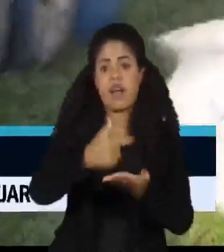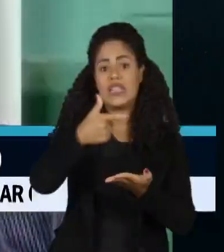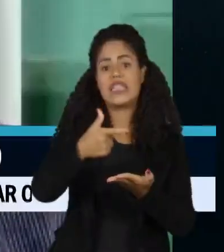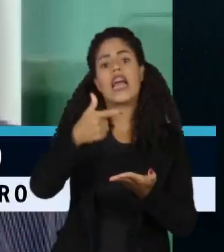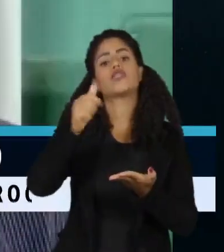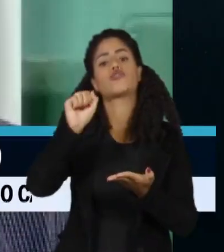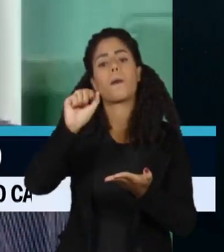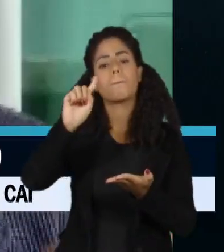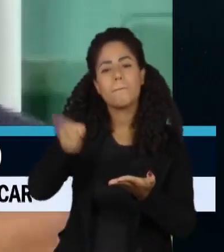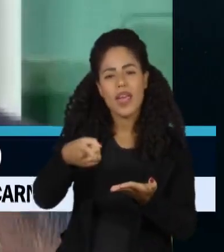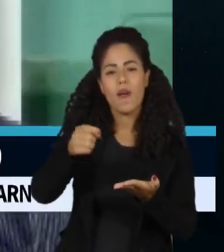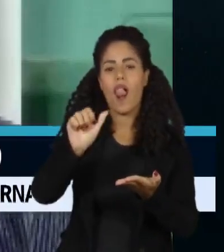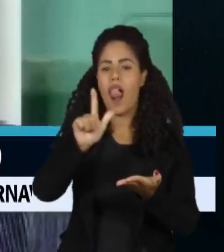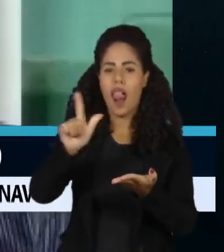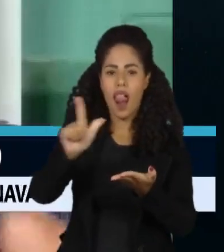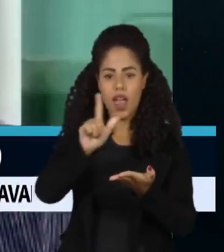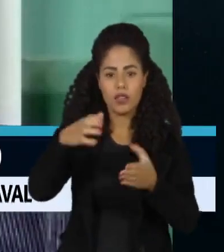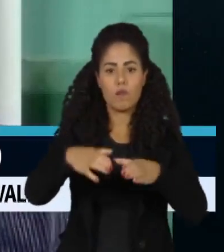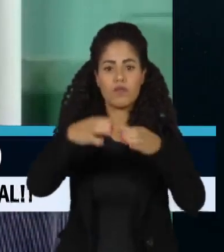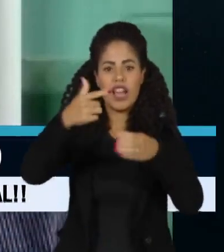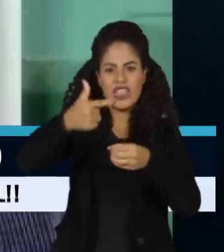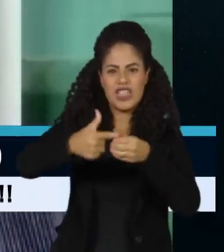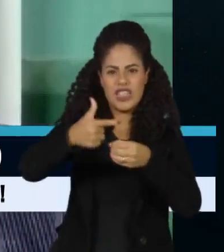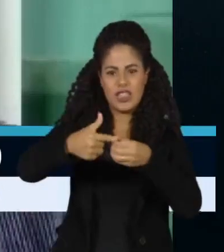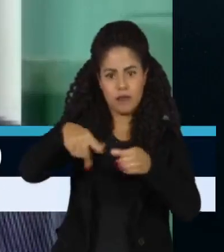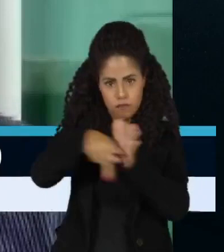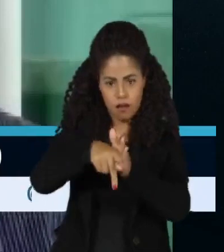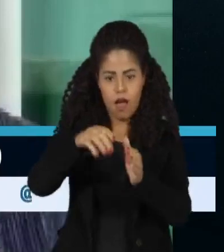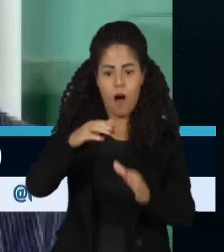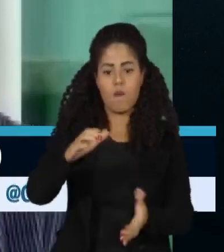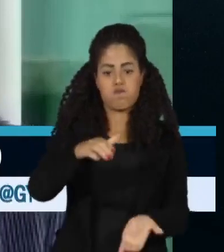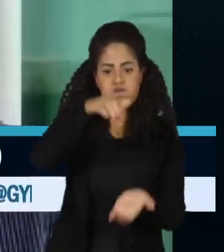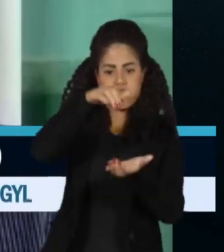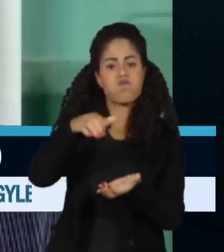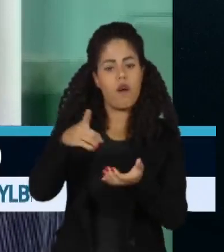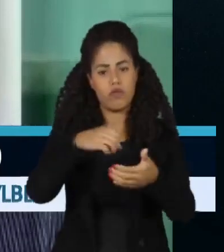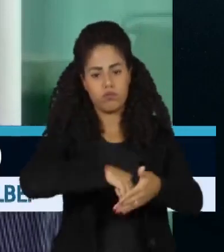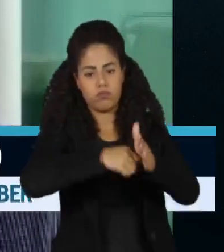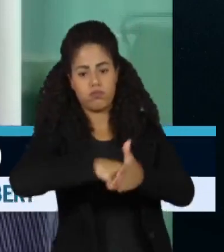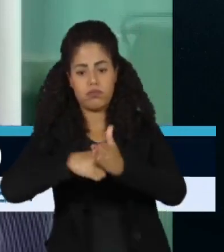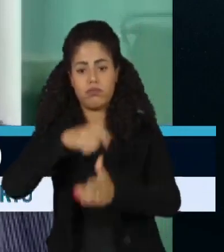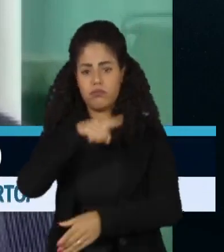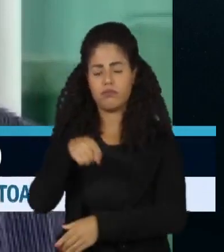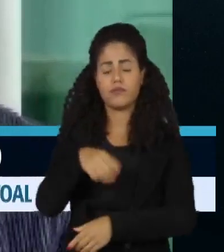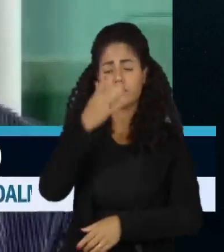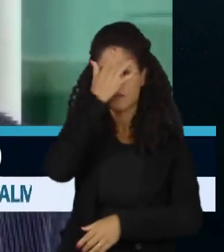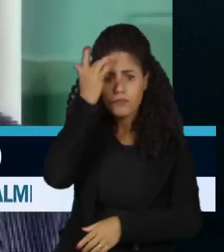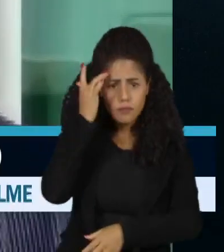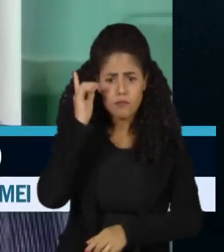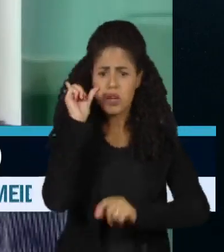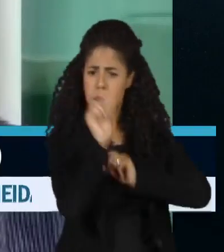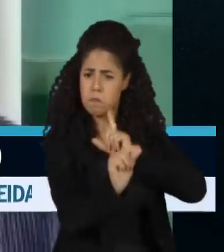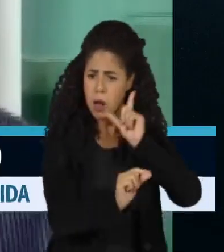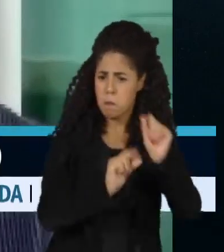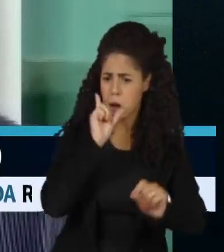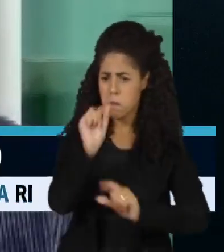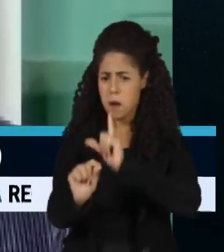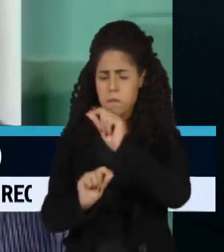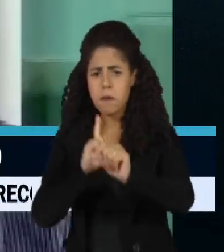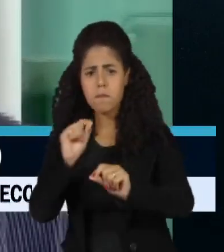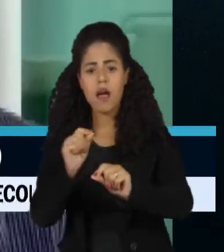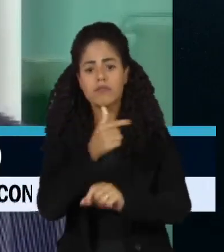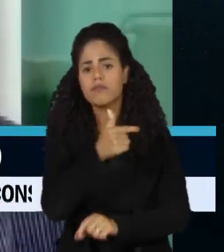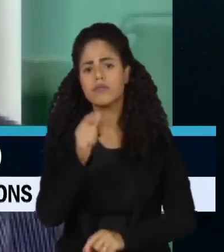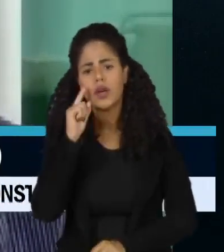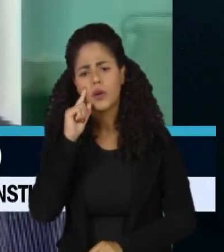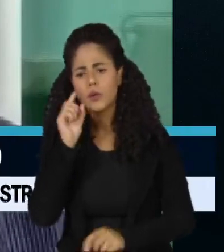combustível. Autorizando essa, por assim dizer, essa saída das pessoas, se tem a condição de acompanhá-los